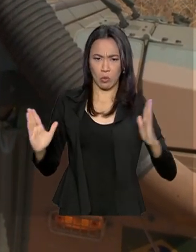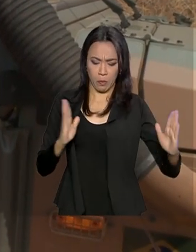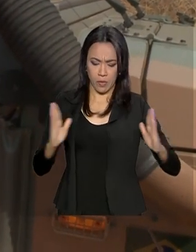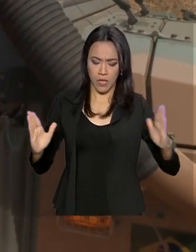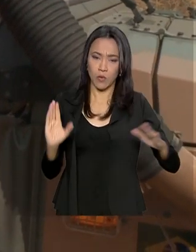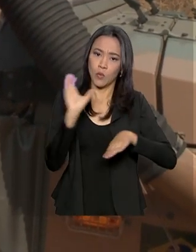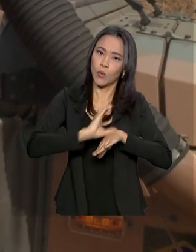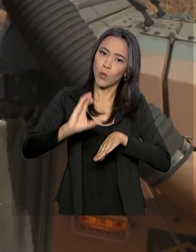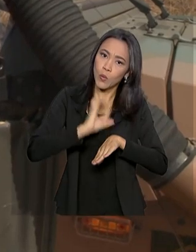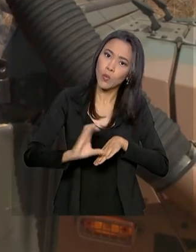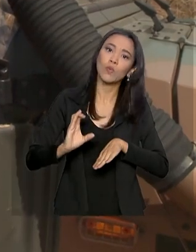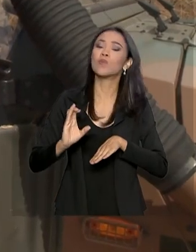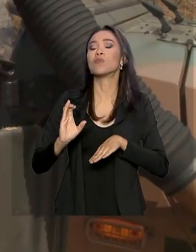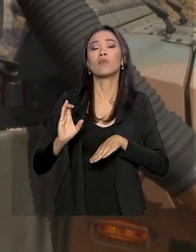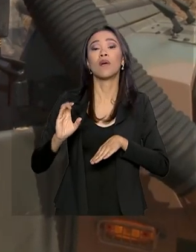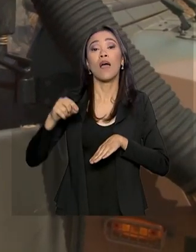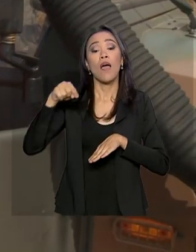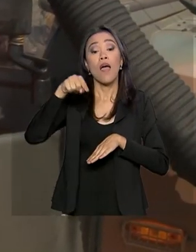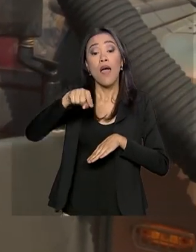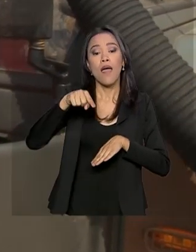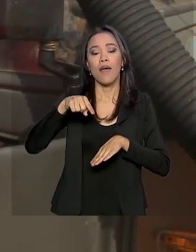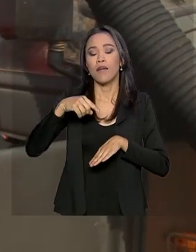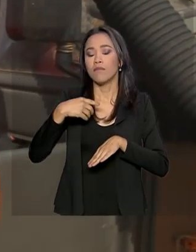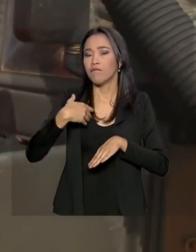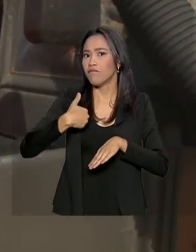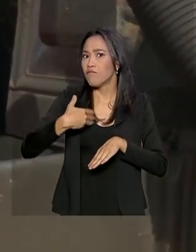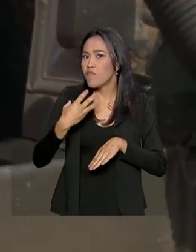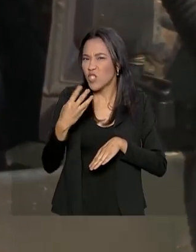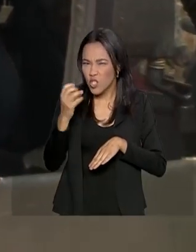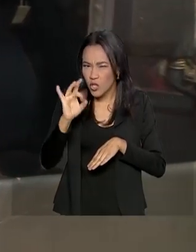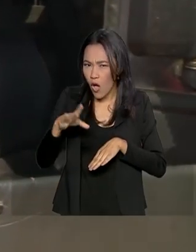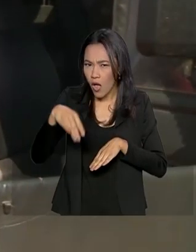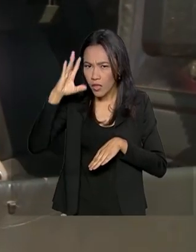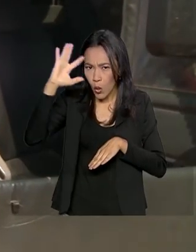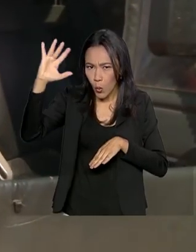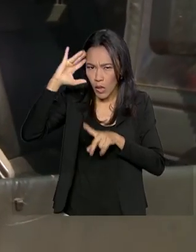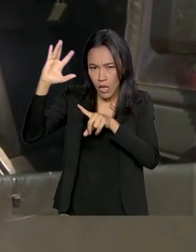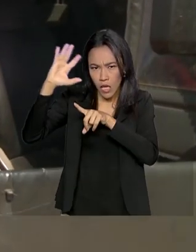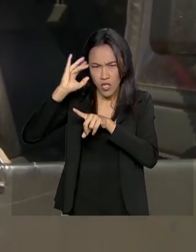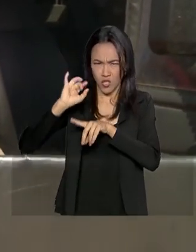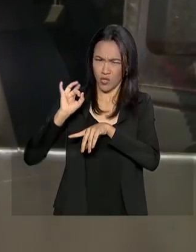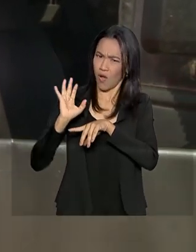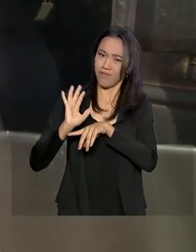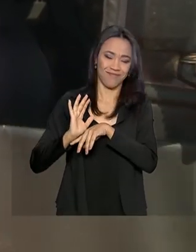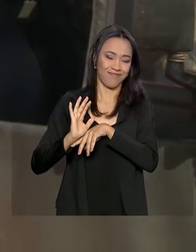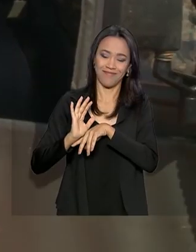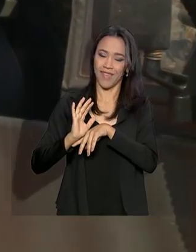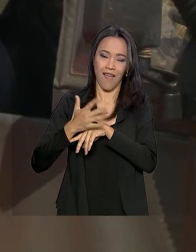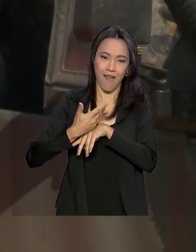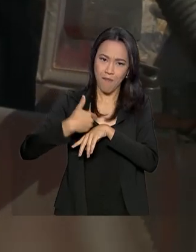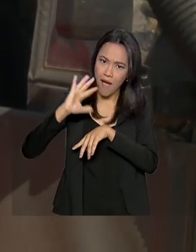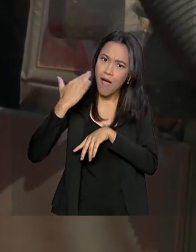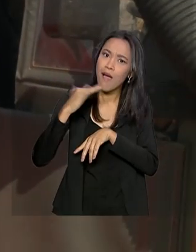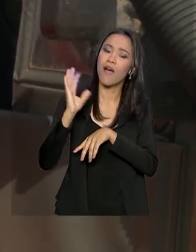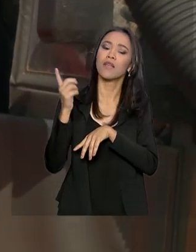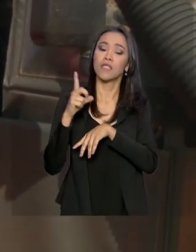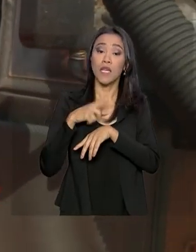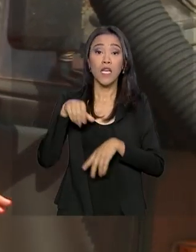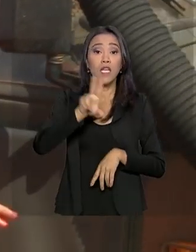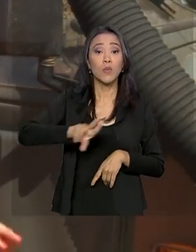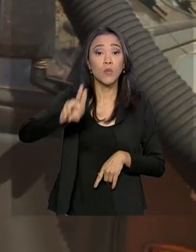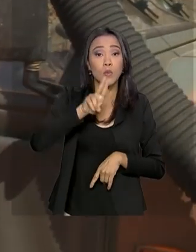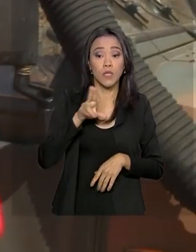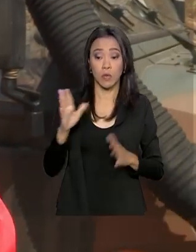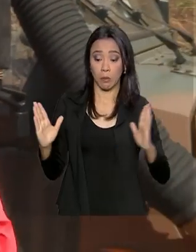do projeto Soldado Cidadão vão muito além da teoria, muito além mesmo. E essa prática eles usam durante o